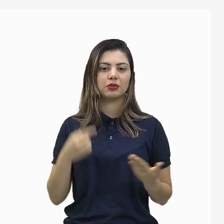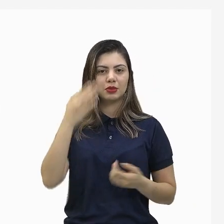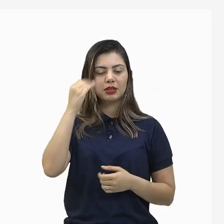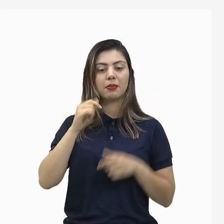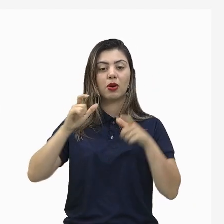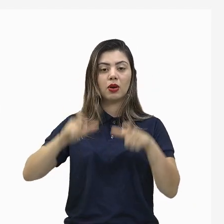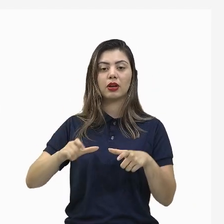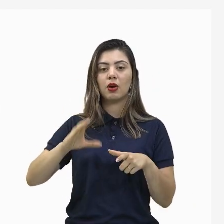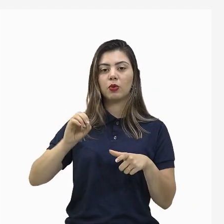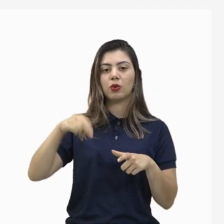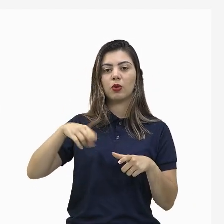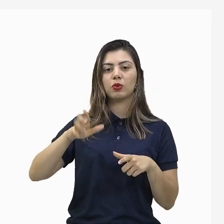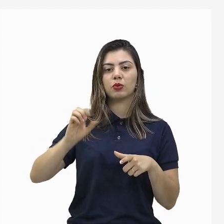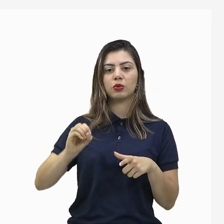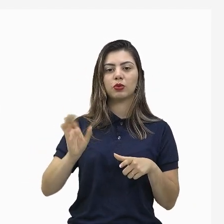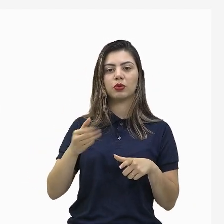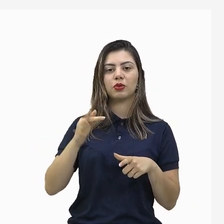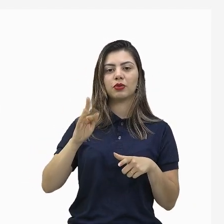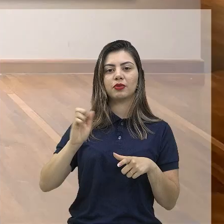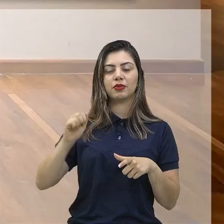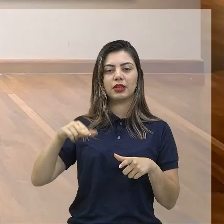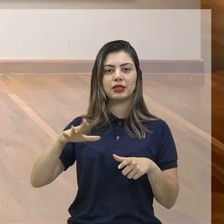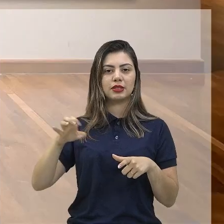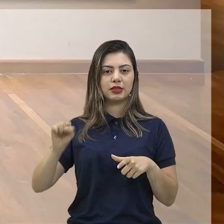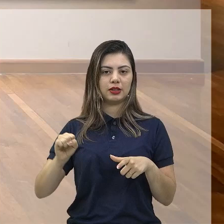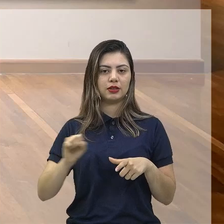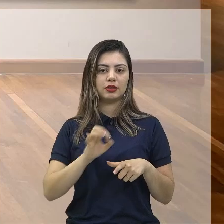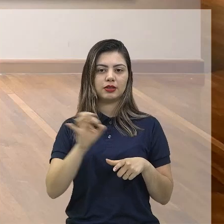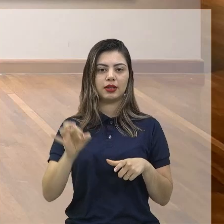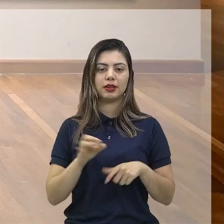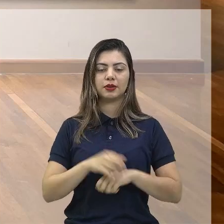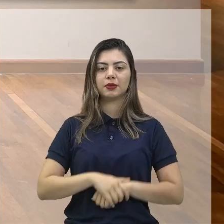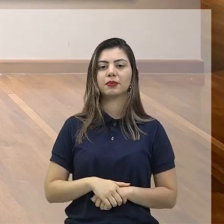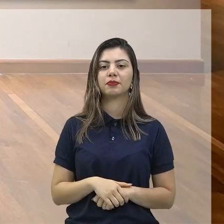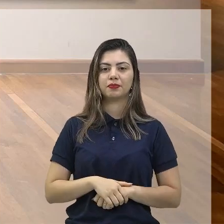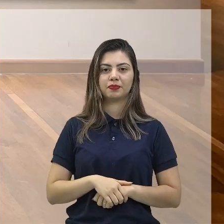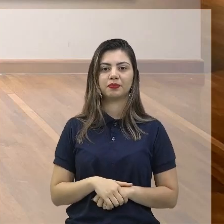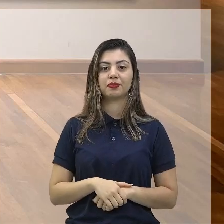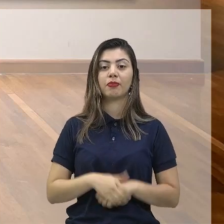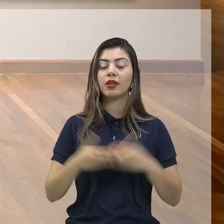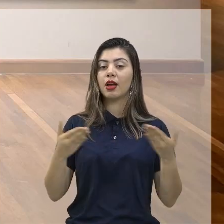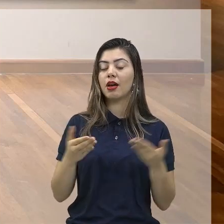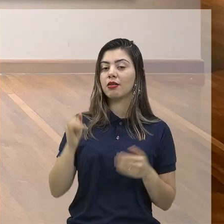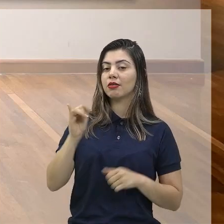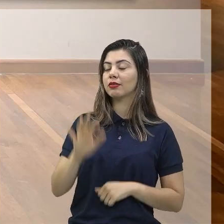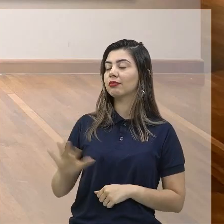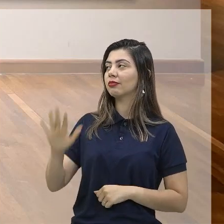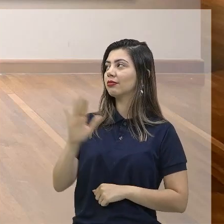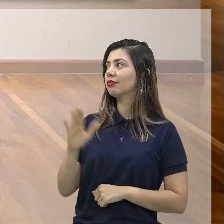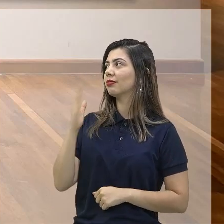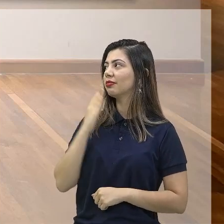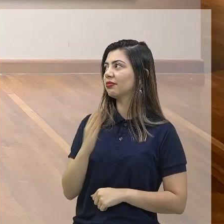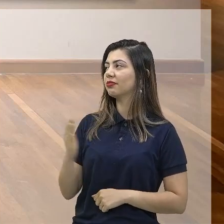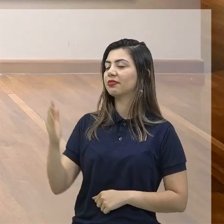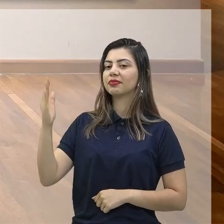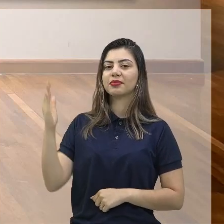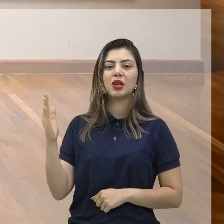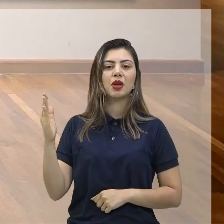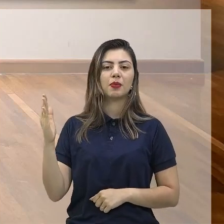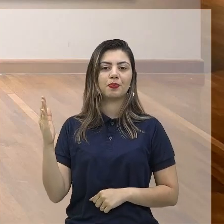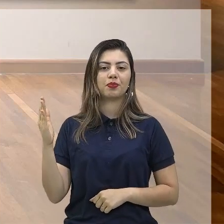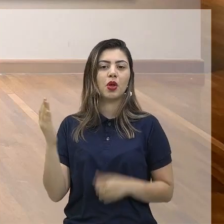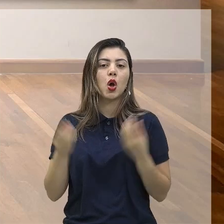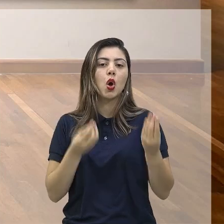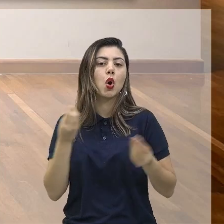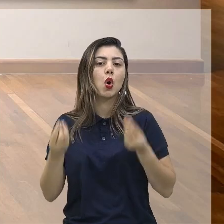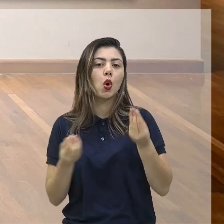Congo francês. E a gente tem então aqui, trago para vocês essa imagem que é o quê? Não é mesmo? Como estão, então,